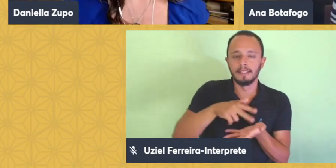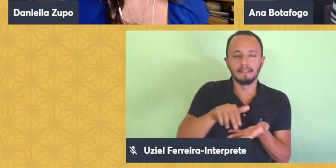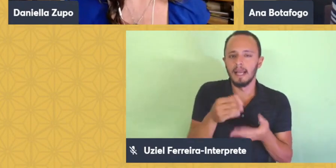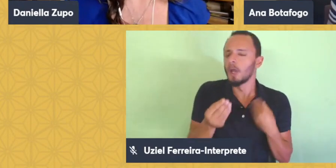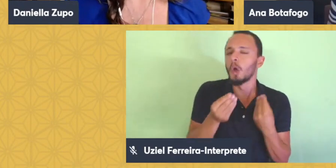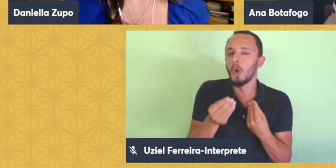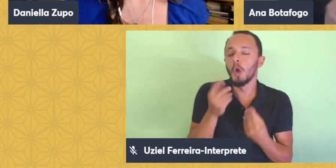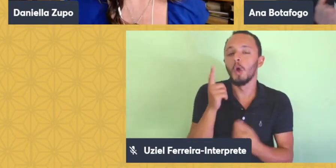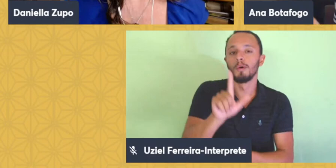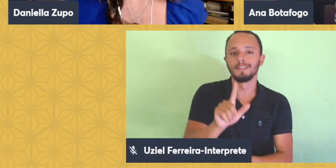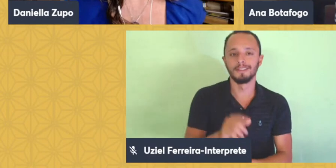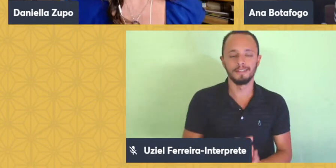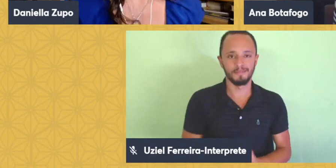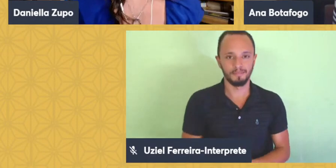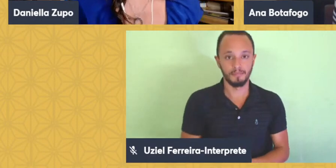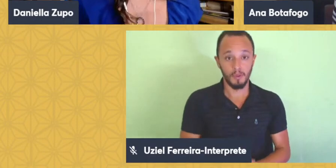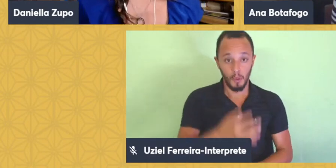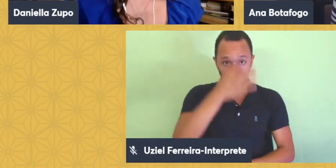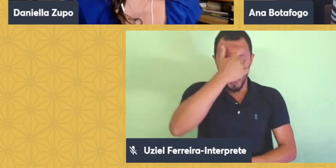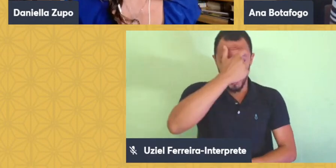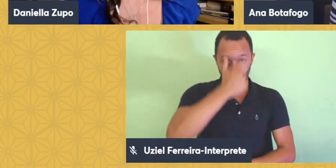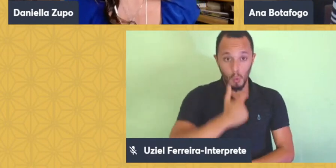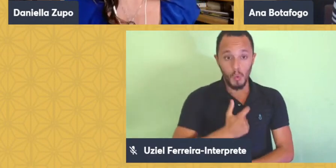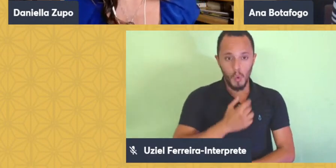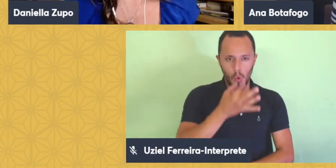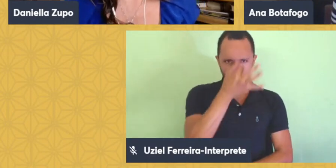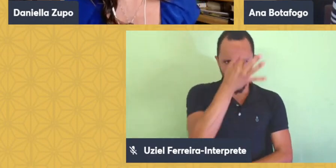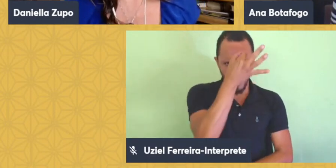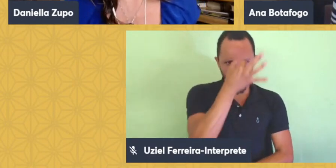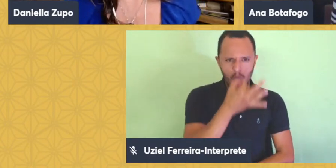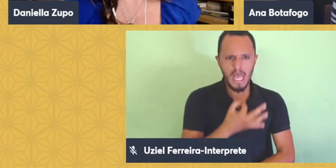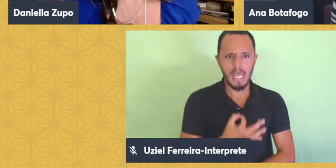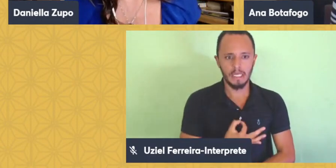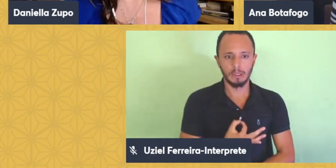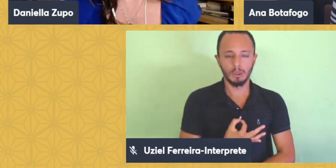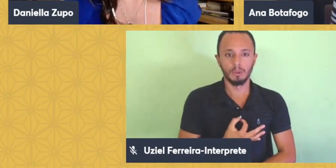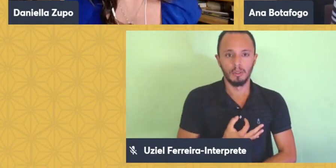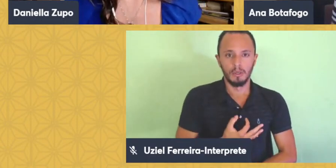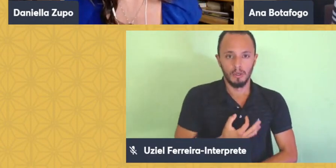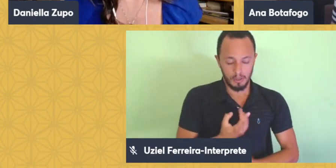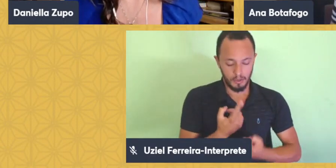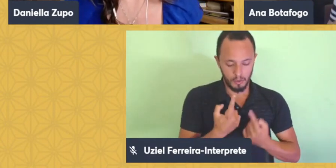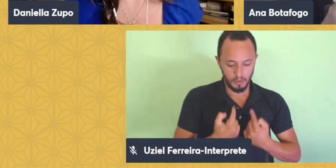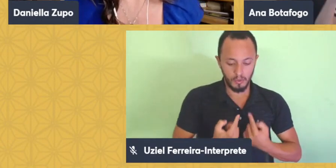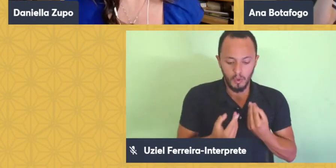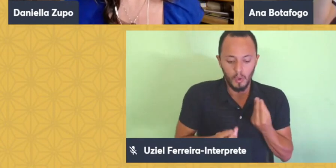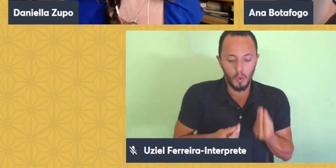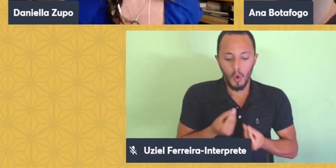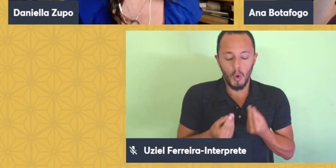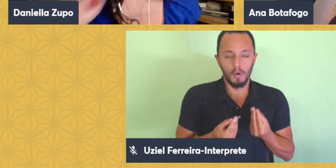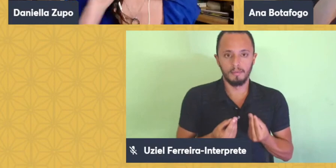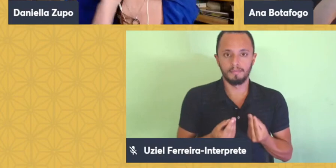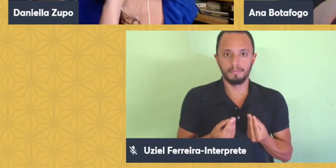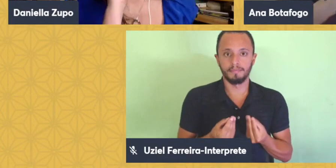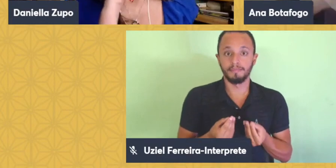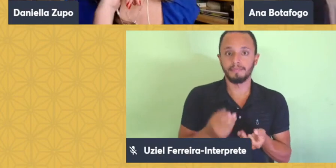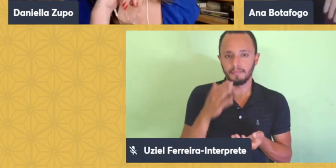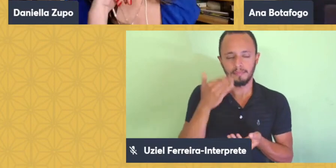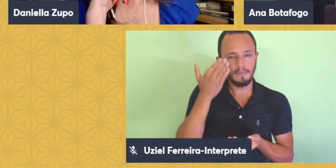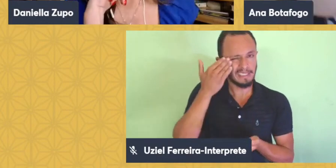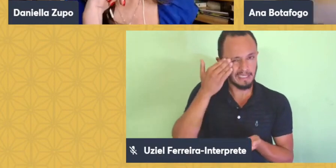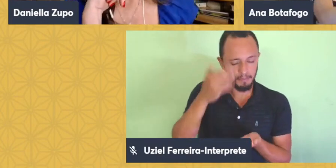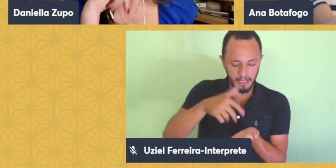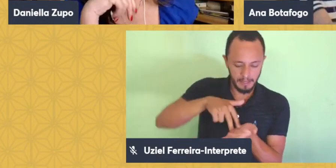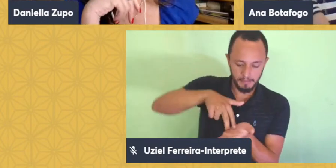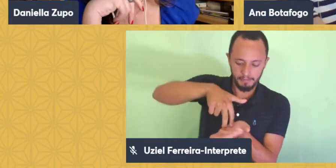é bom o eixo do corpo claro que é fundamental para o bailarino sobretudo para o bailarino para bailarina clássica que fica na ponta